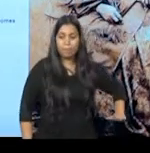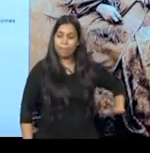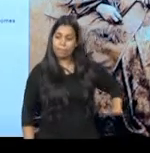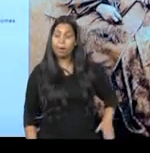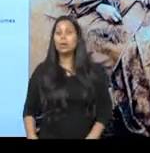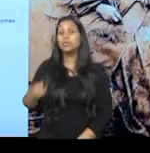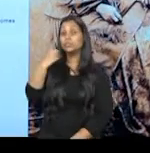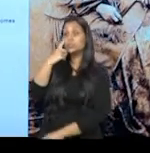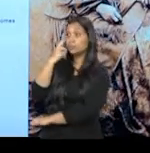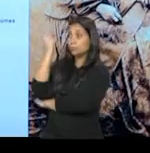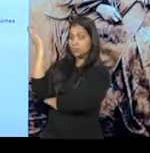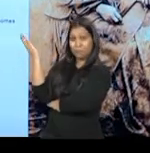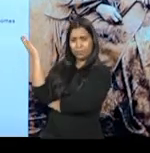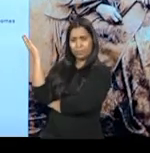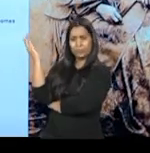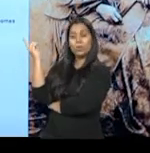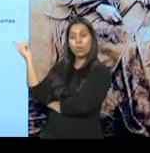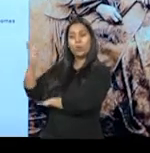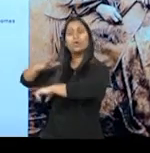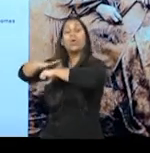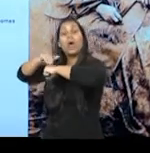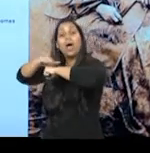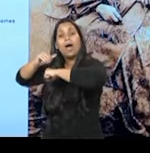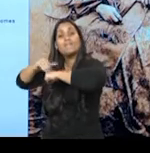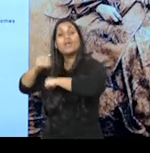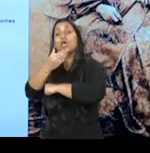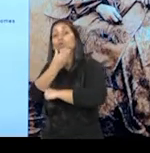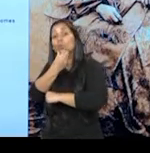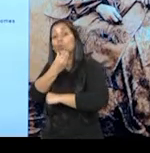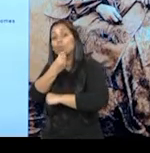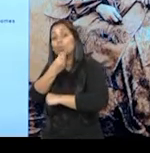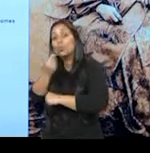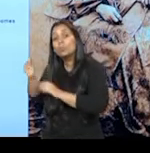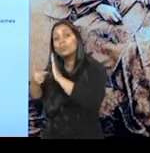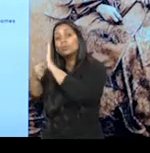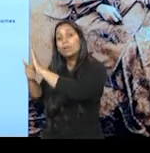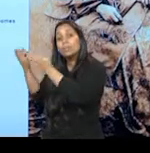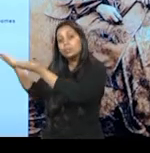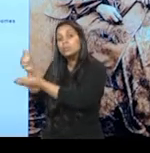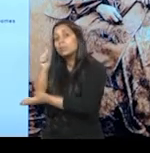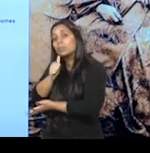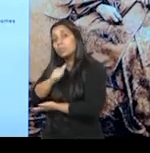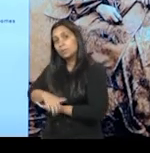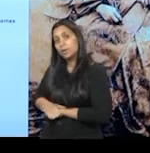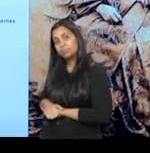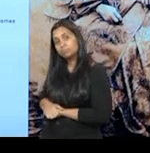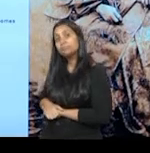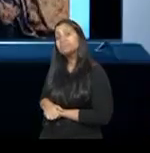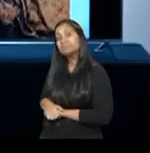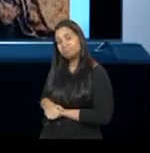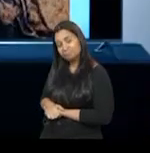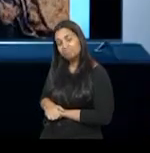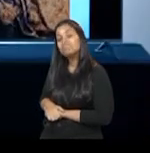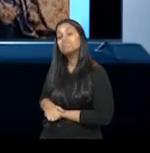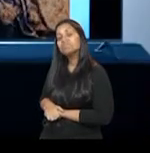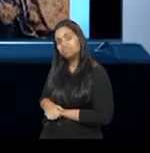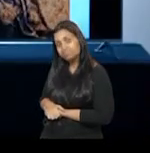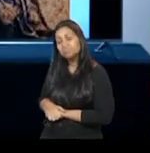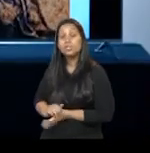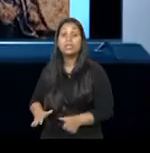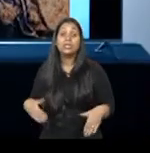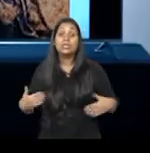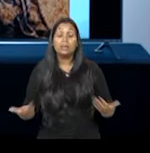analisarem bem aqui, olha o afeto que esse menino está demonstrando por essa mulher, pessoal. Muitas